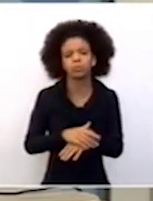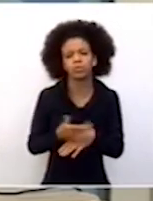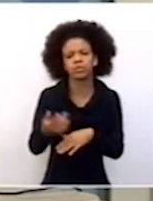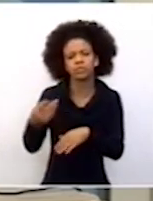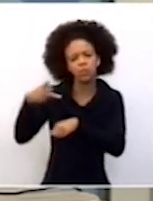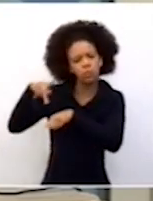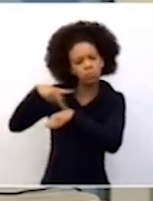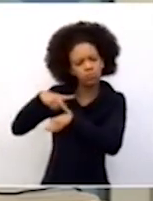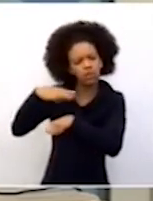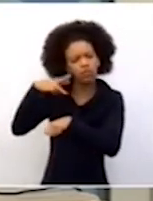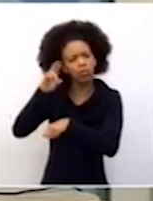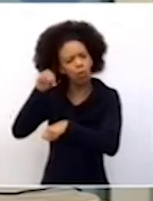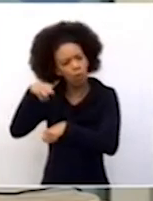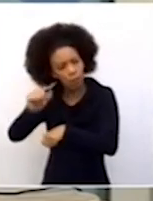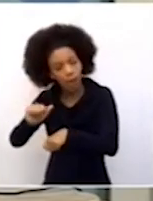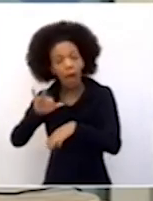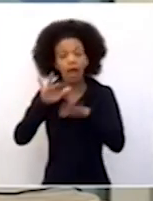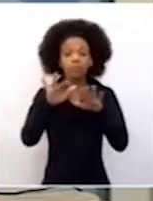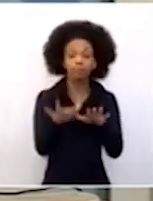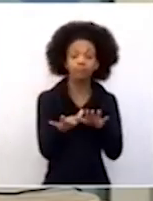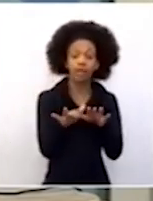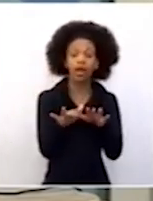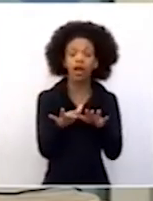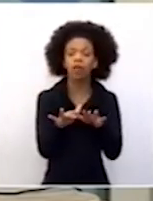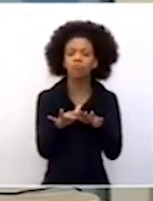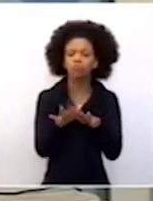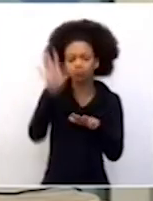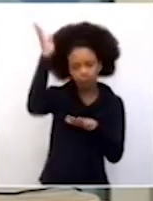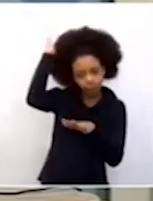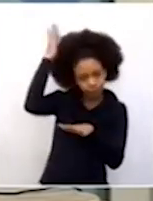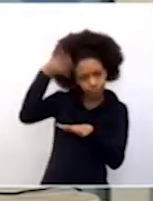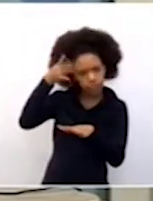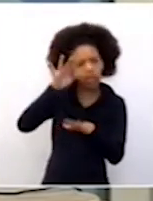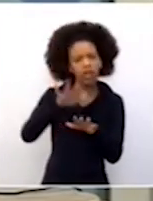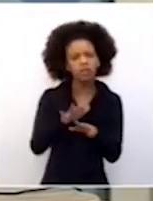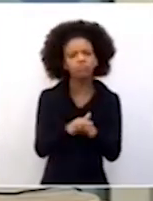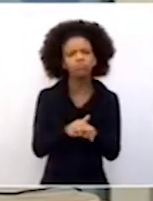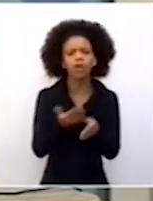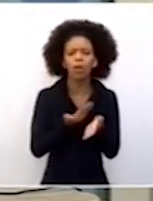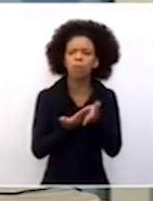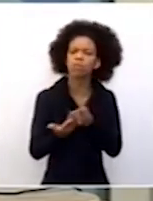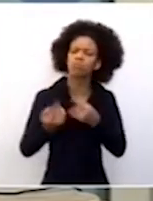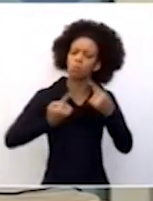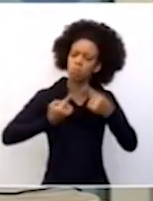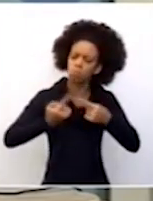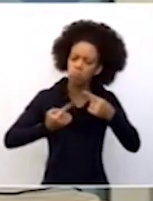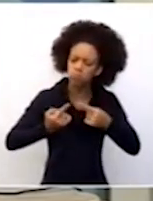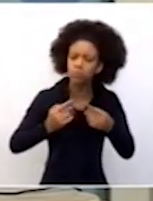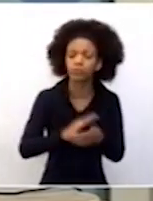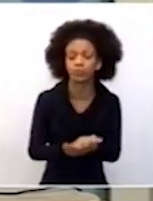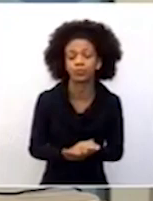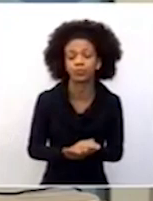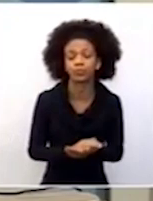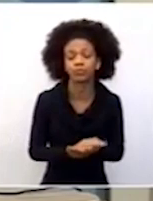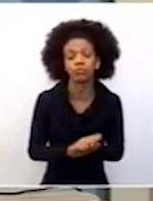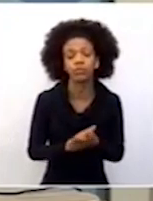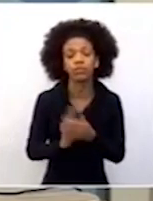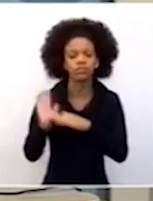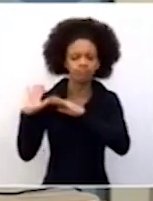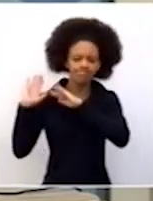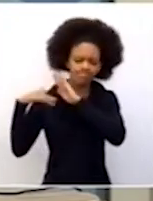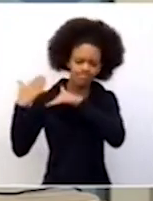ele começou a tecer comentários sobre o processo de ensino e aprendizagem da matemática. Tá? E aí ao longo,